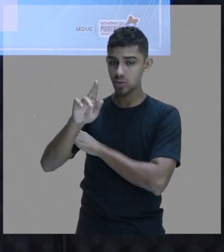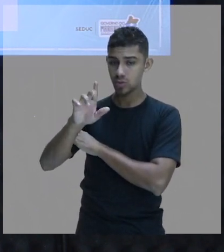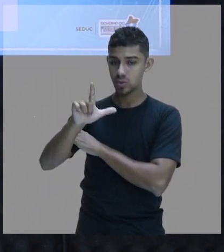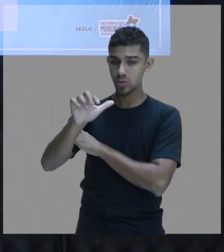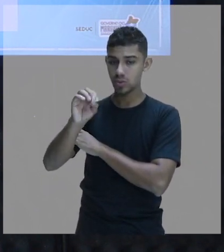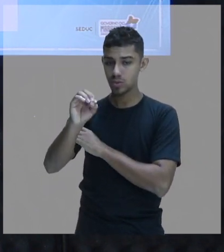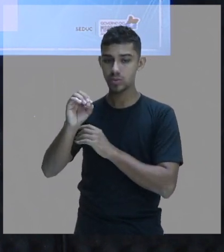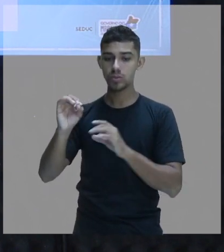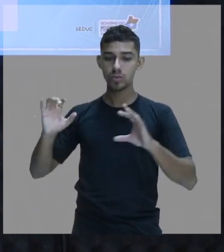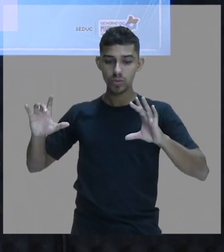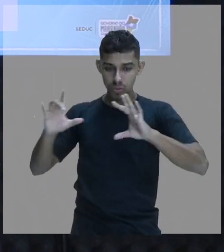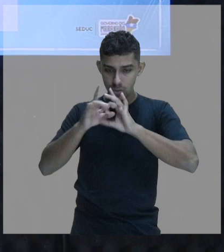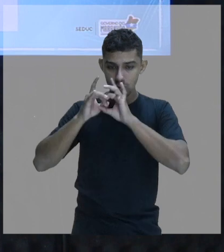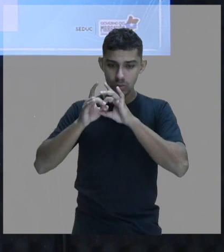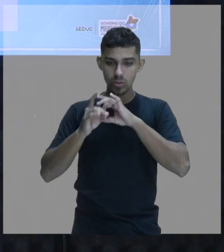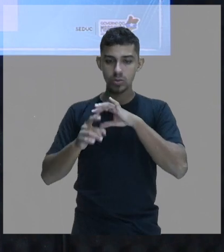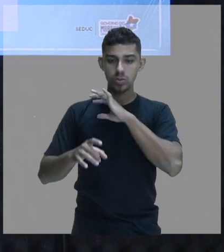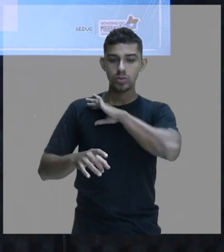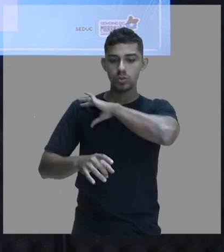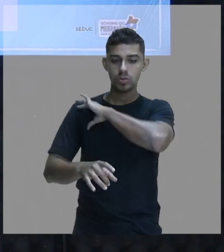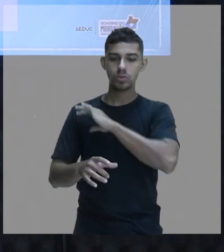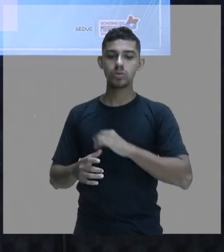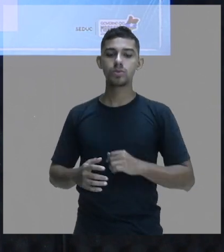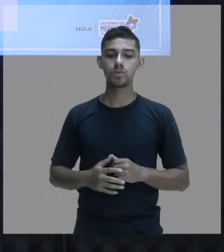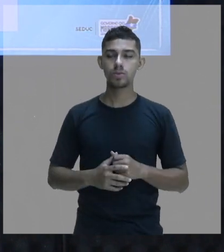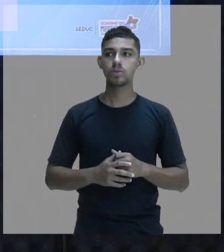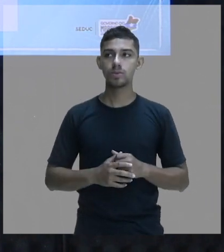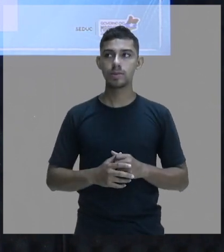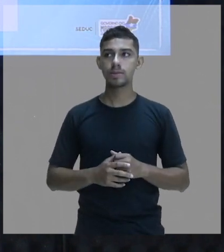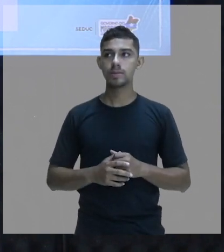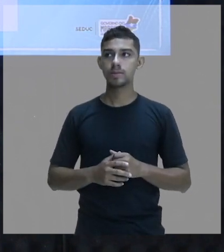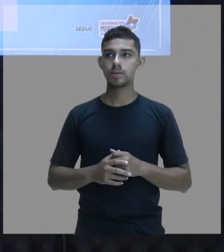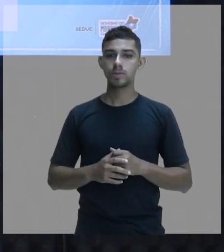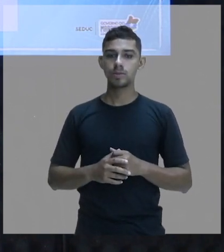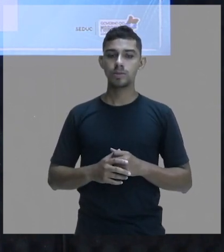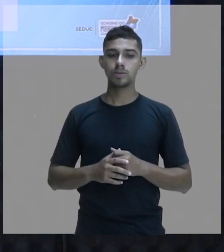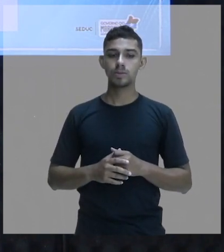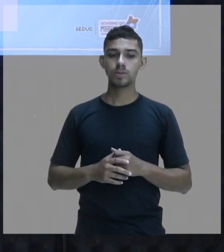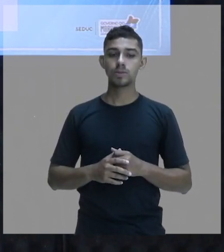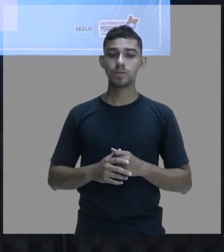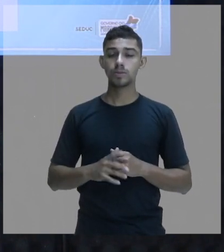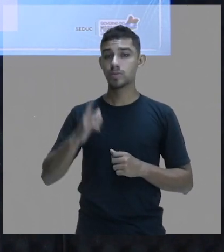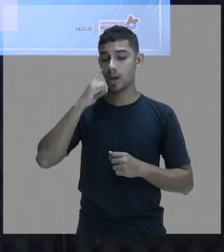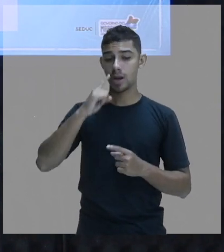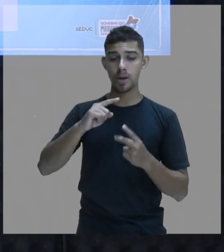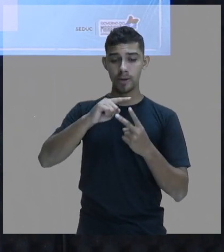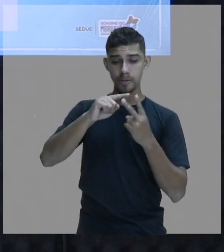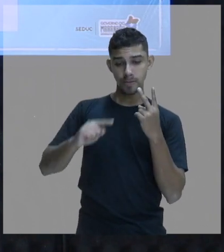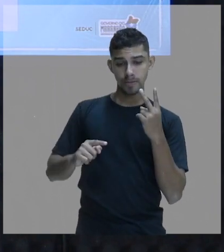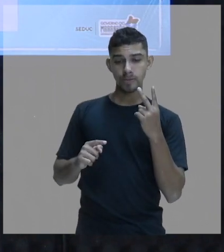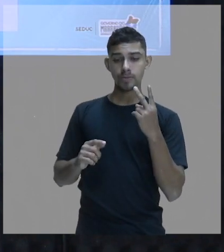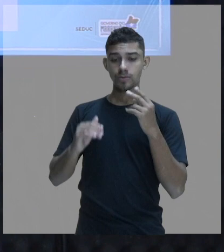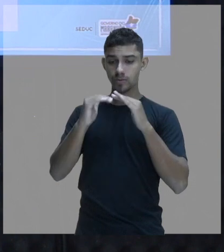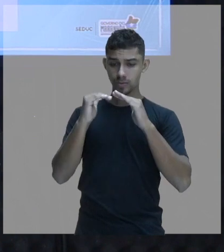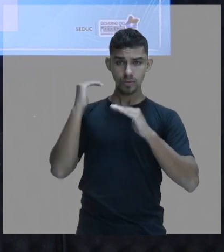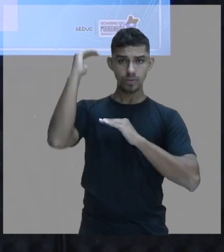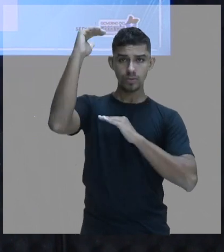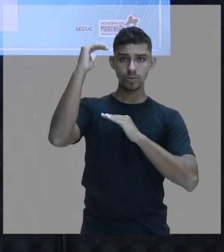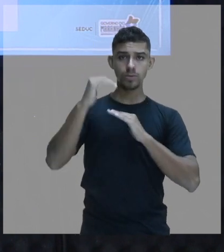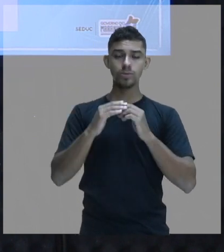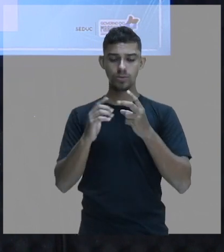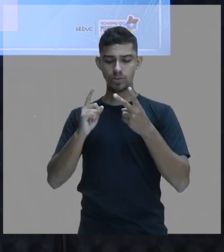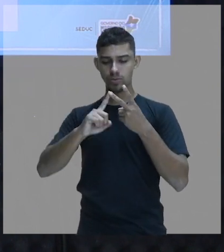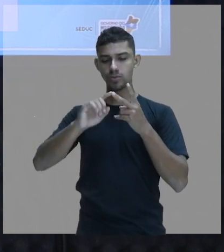ao esqueleto apendicular. É dividido em duas partes, o esqueleto apendicular superior